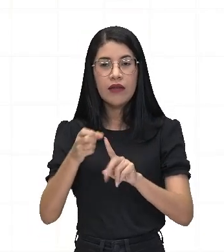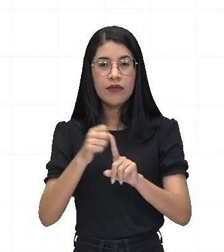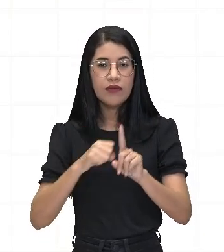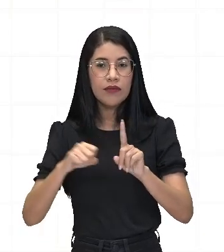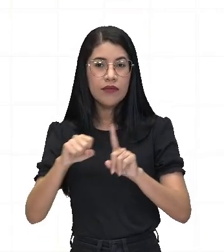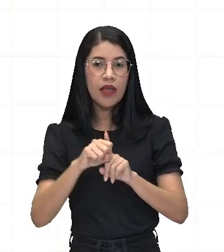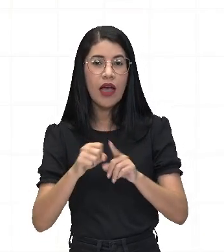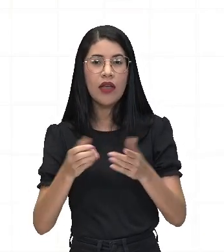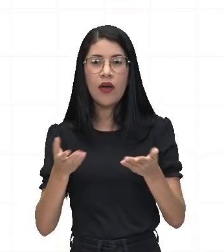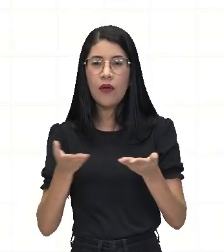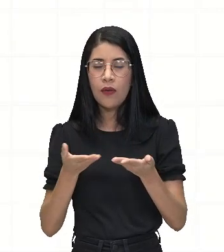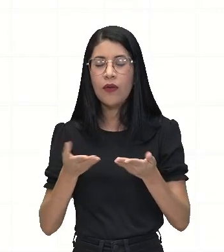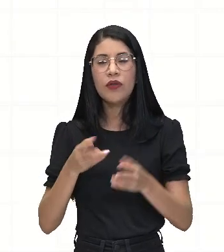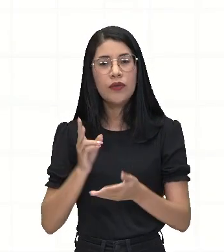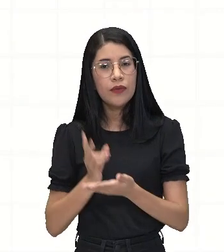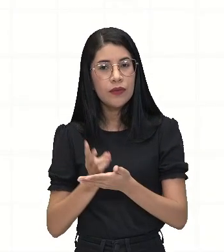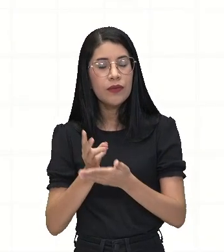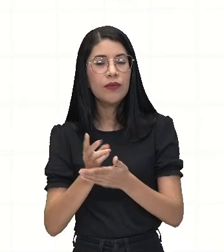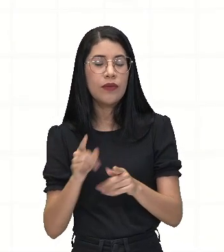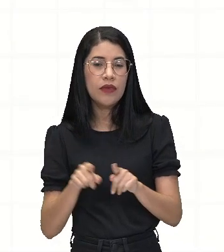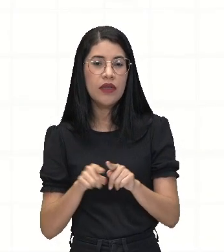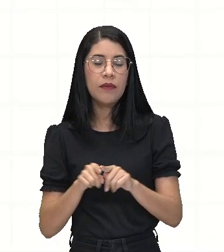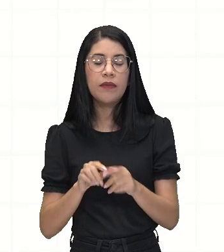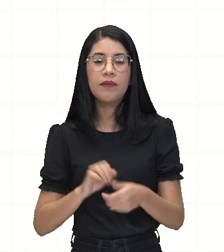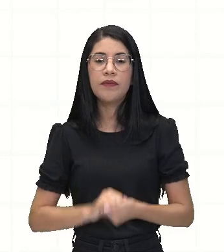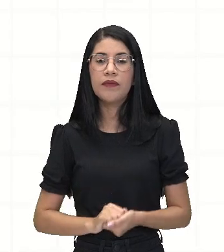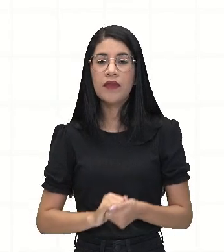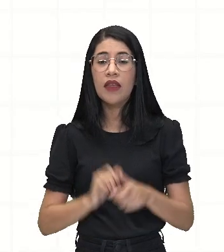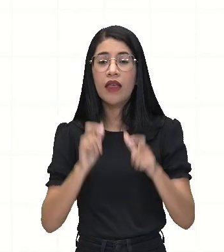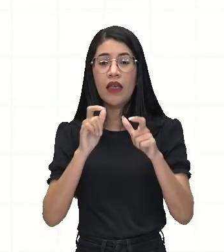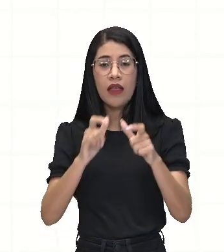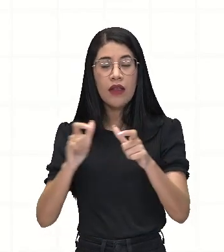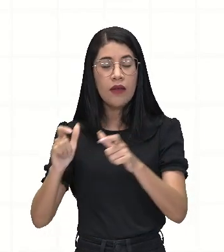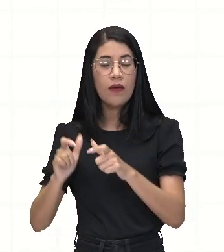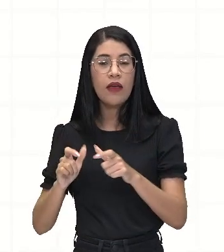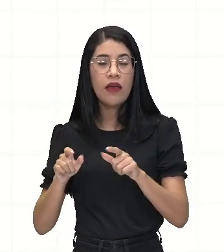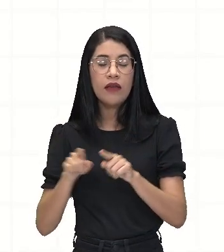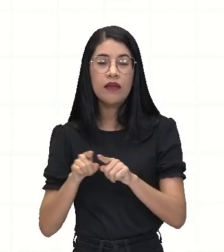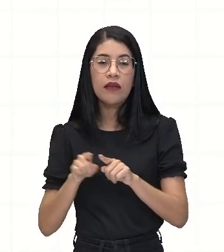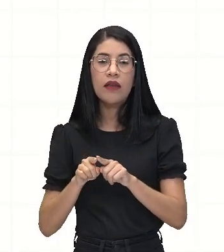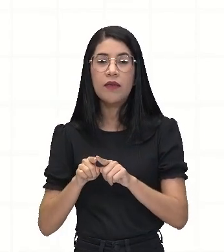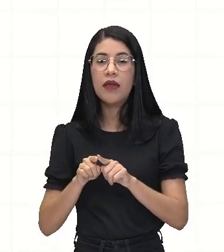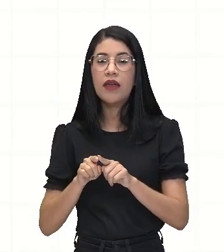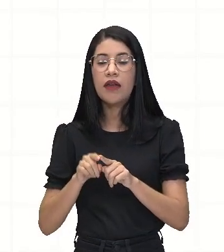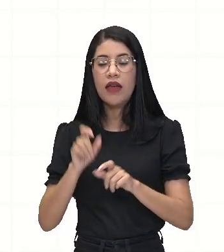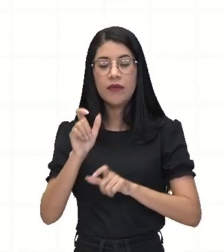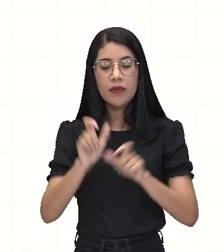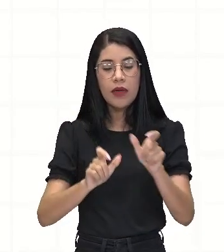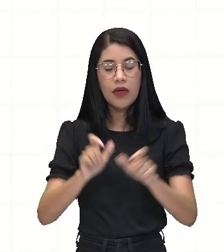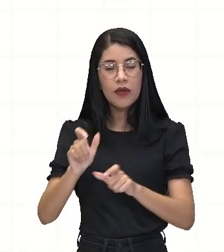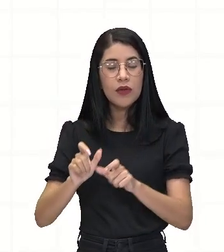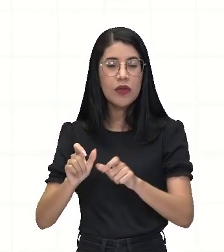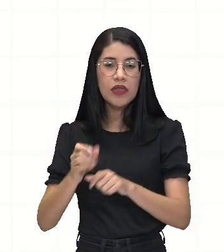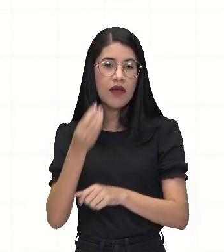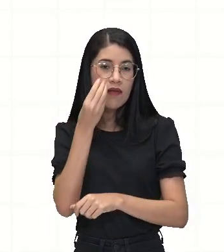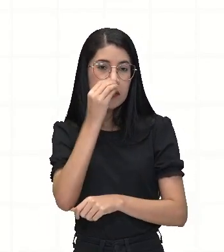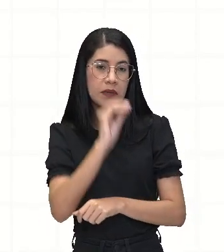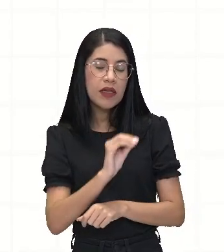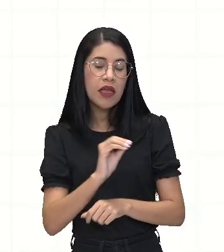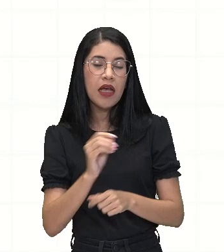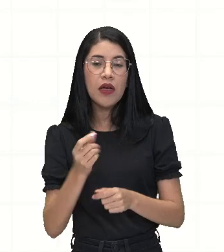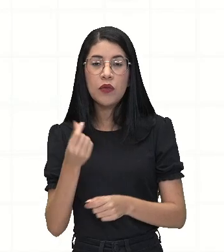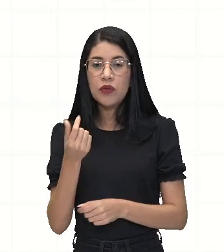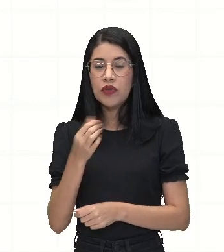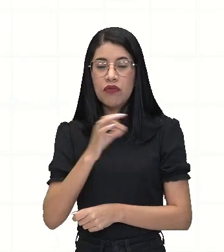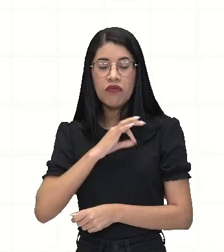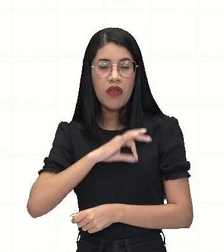observa até hoje, olha, as áreas que foram, né, os povos que foram marginalizados, que não tinham ali tantas condições